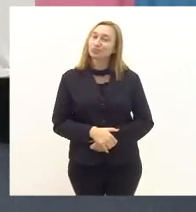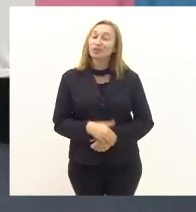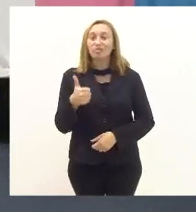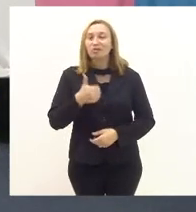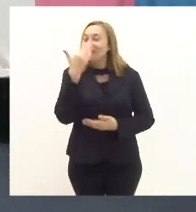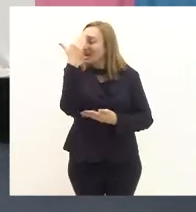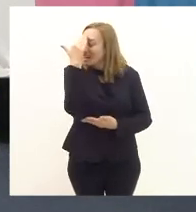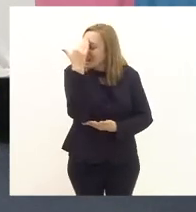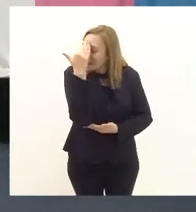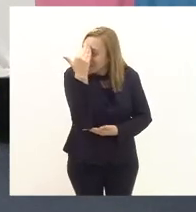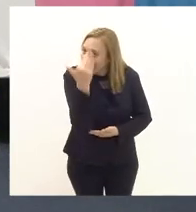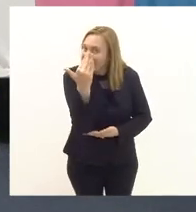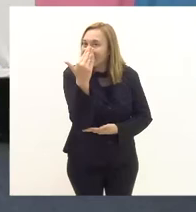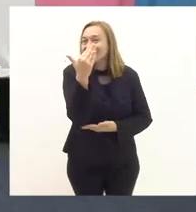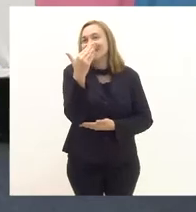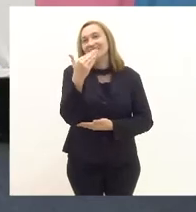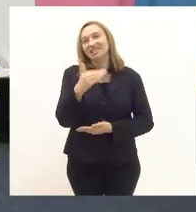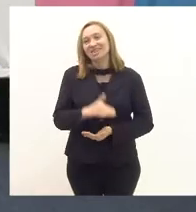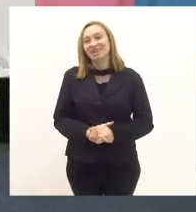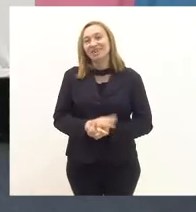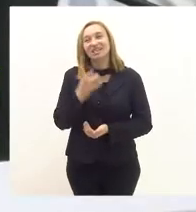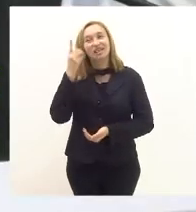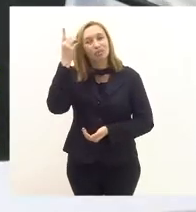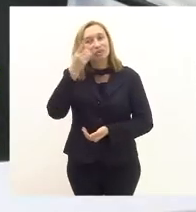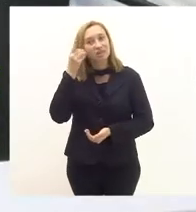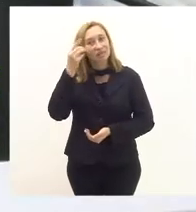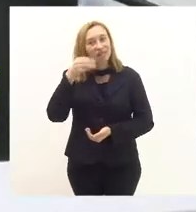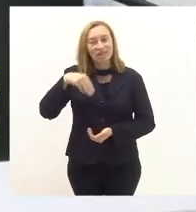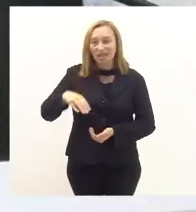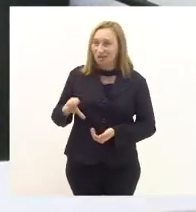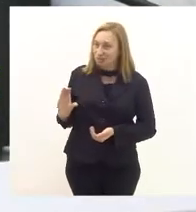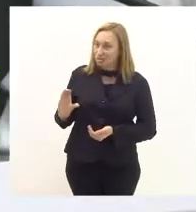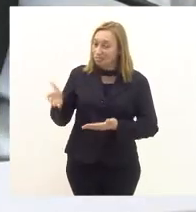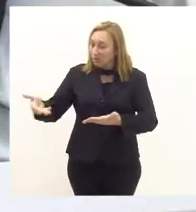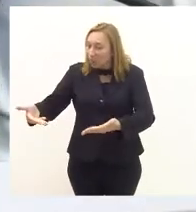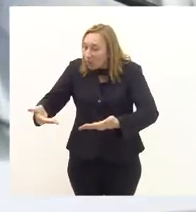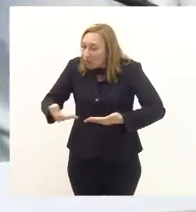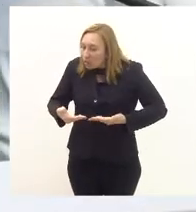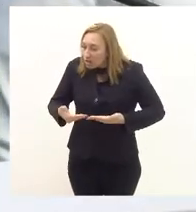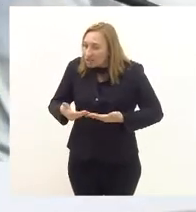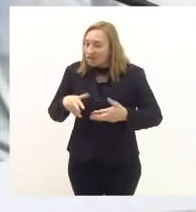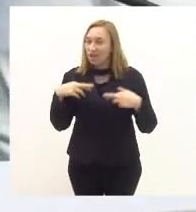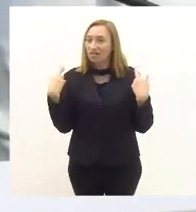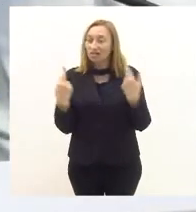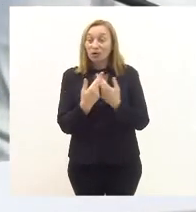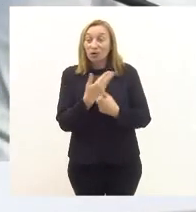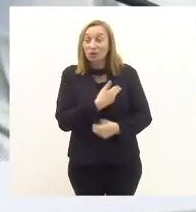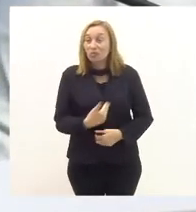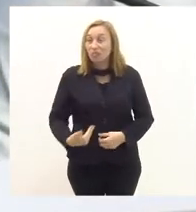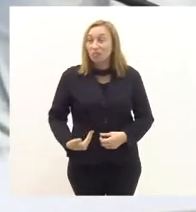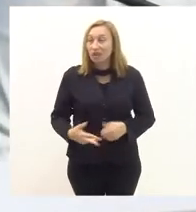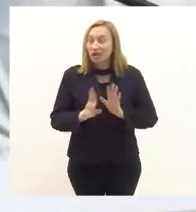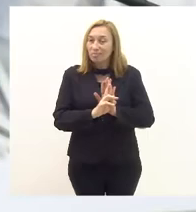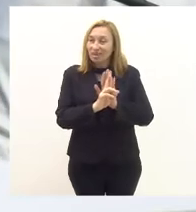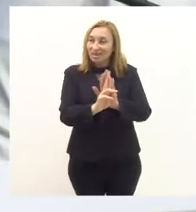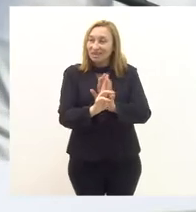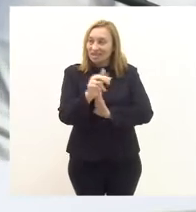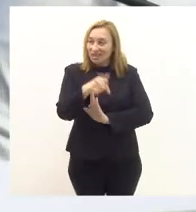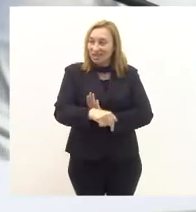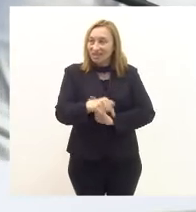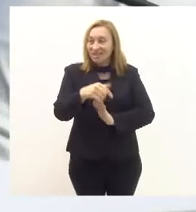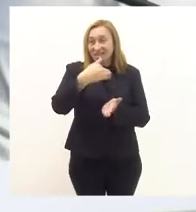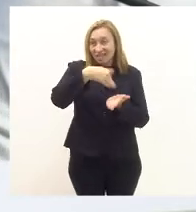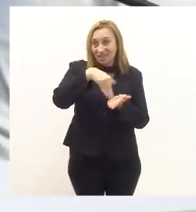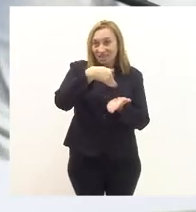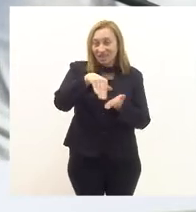Primeiramente, agradecer ao excelentíssimo deputado Carlos Mink pelo convite para essa audiência pública, representando aqui o secretário